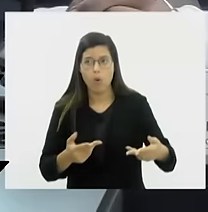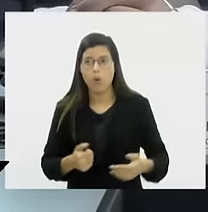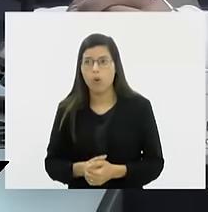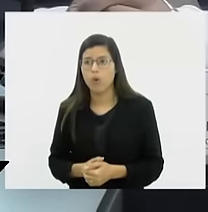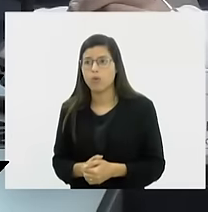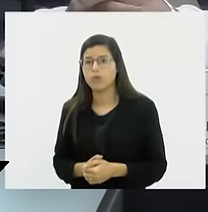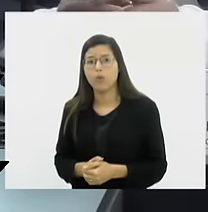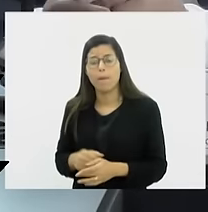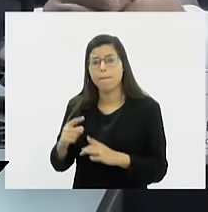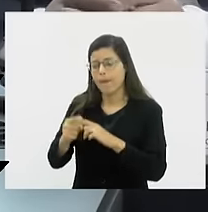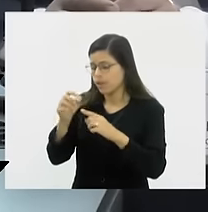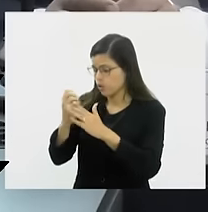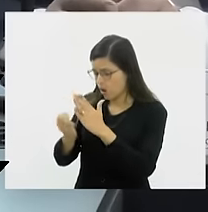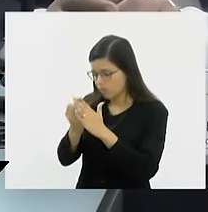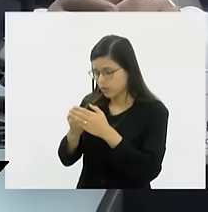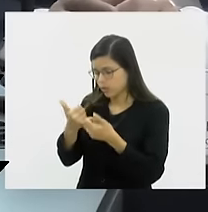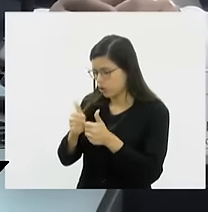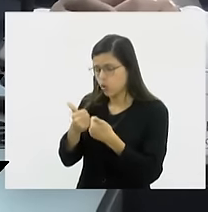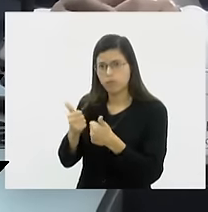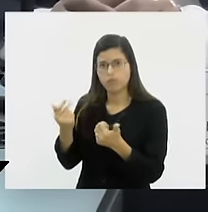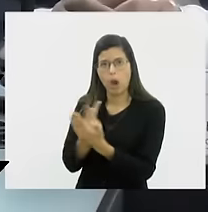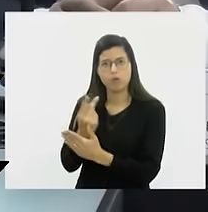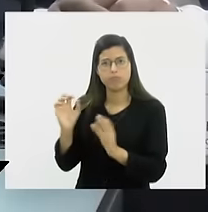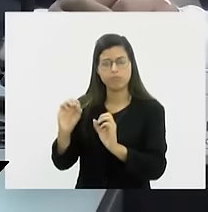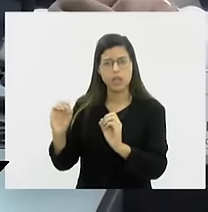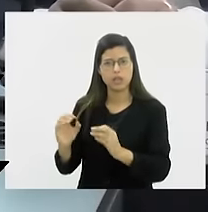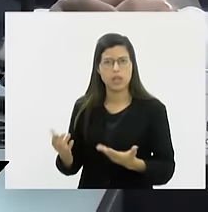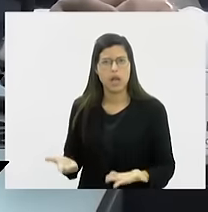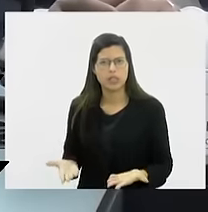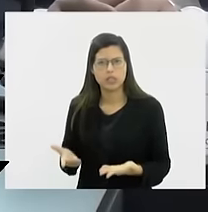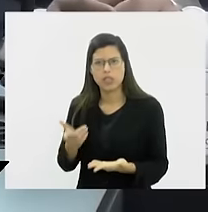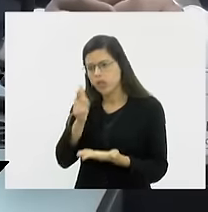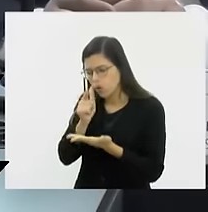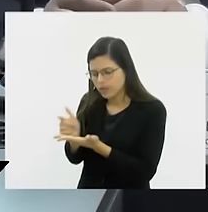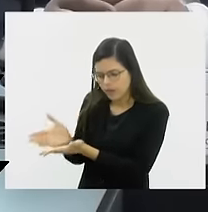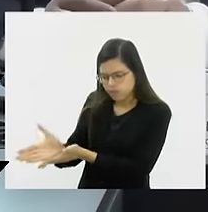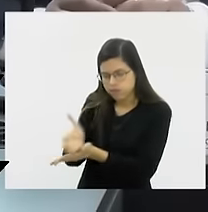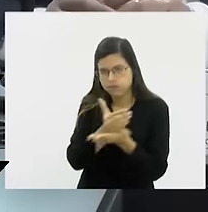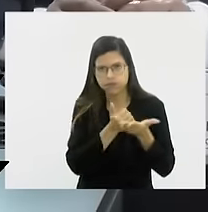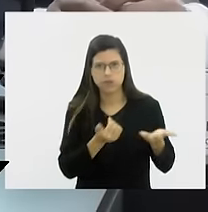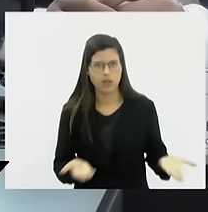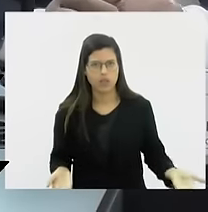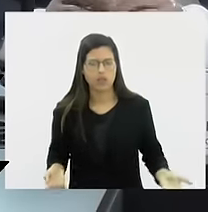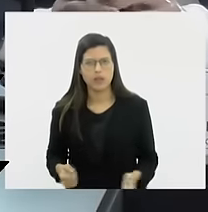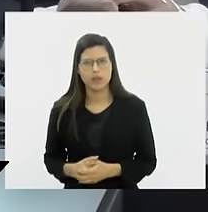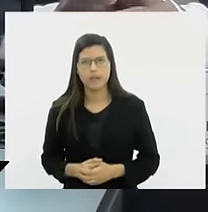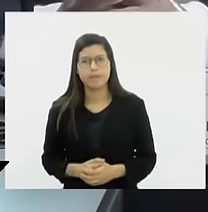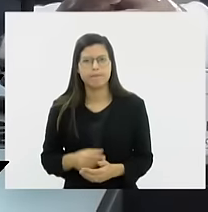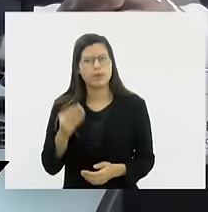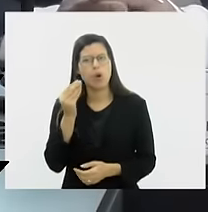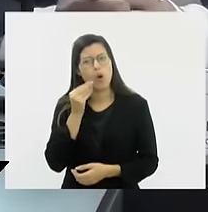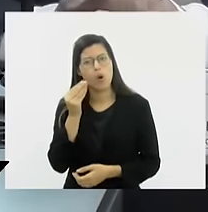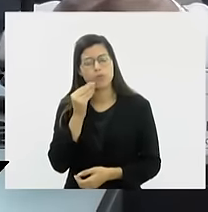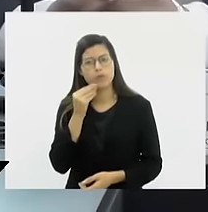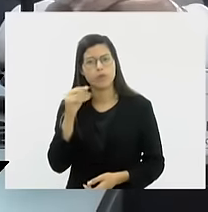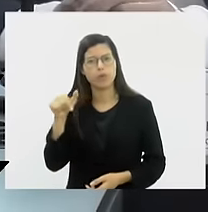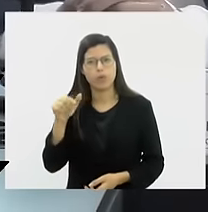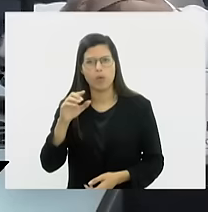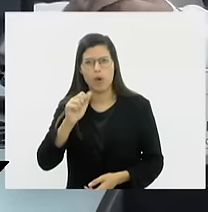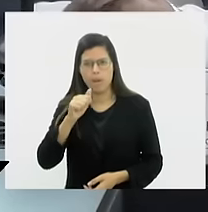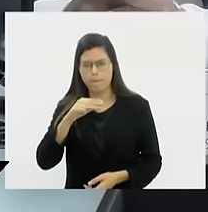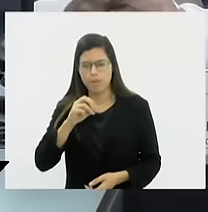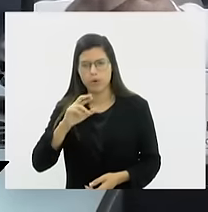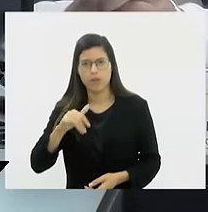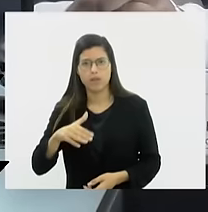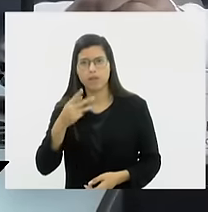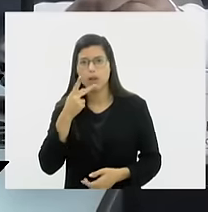não acontece isso com as empresas de ônibus. E aí, quanto mais arrecada... E olha o que acontece. Né? Óbvio que foi o que o Rodrigo falou aqui. Tá errado,